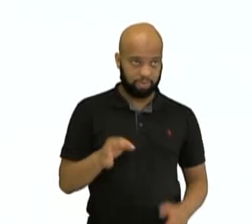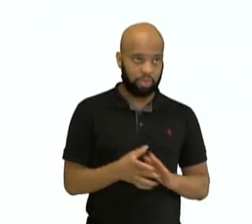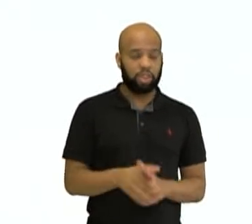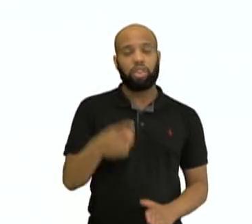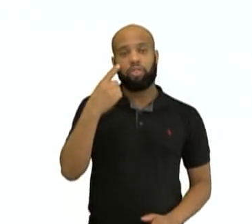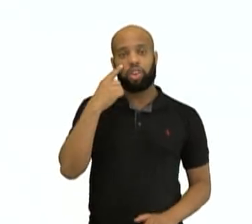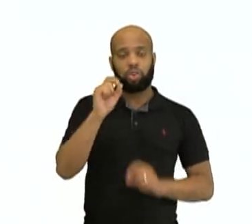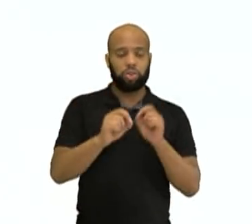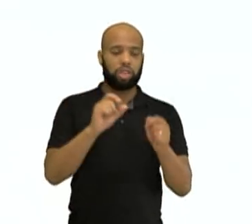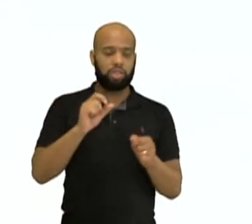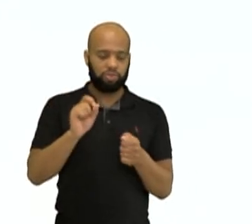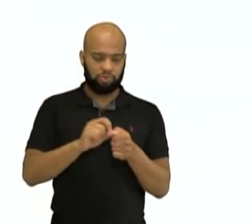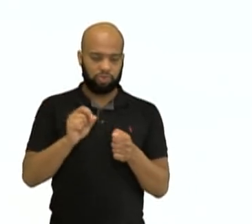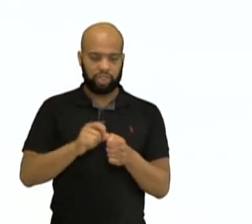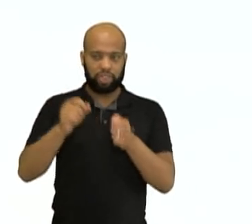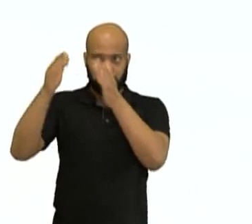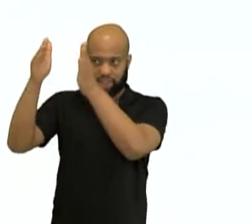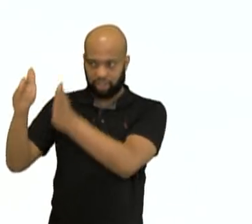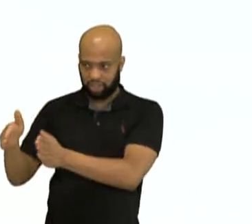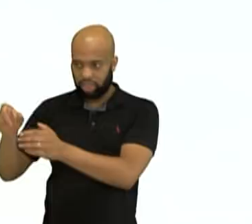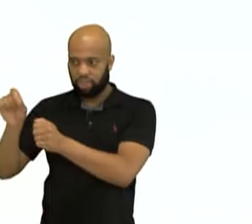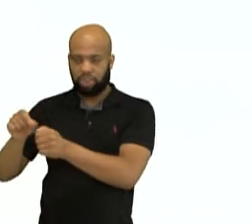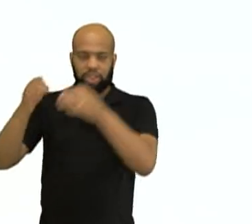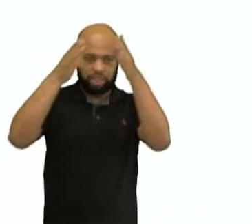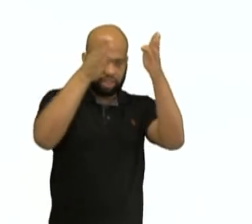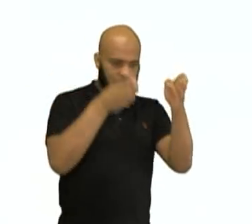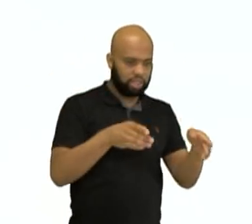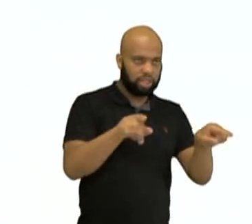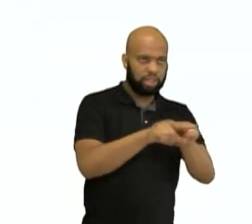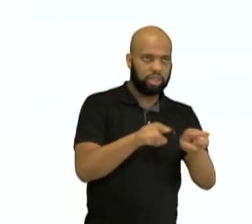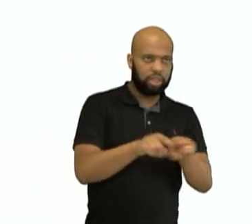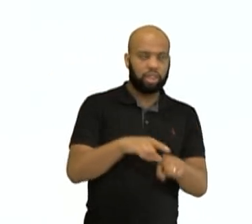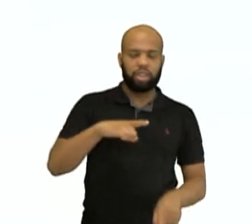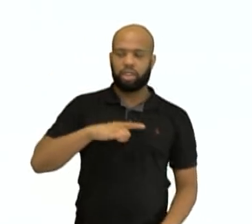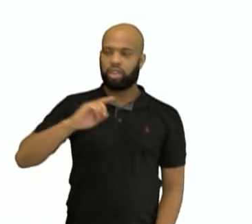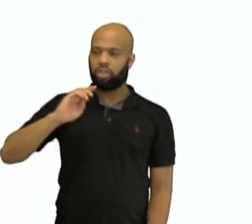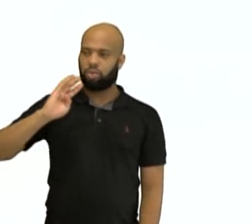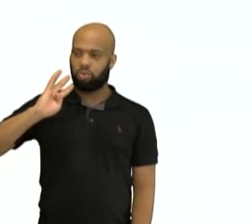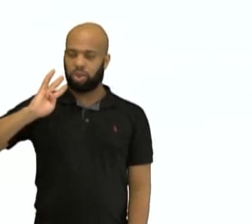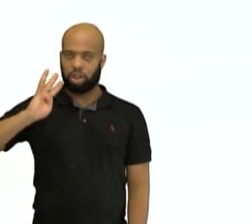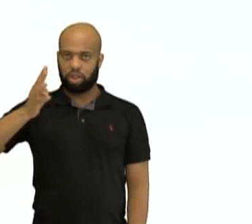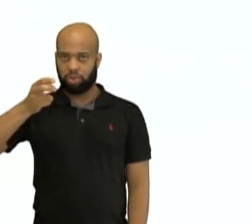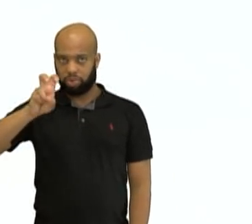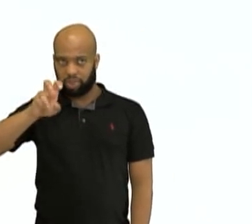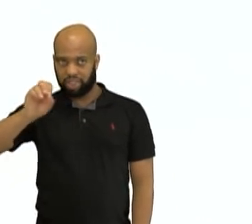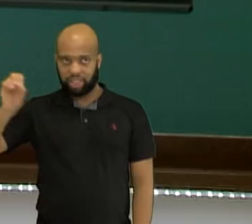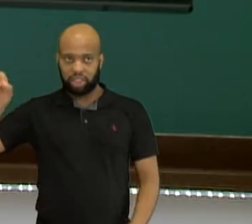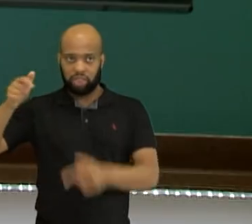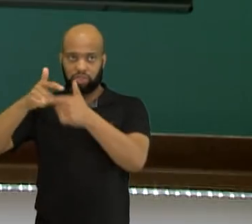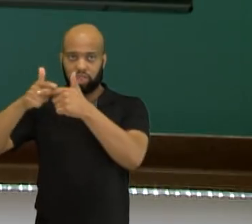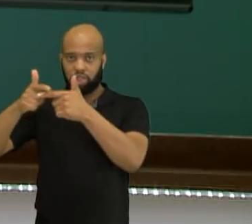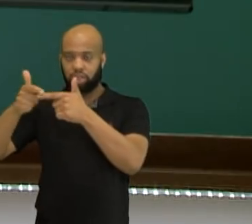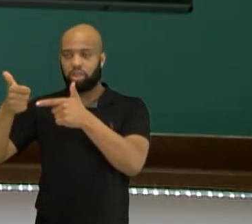que eu fiz desse lado, eu vou ter que fazer do outro lado. Então, olha só. 4.500 dividido por 100 é